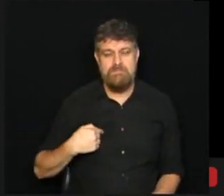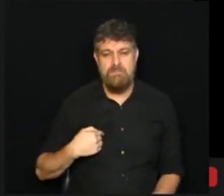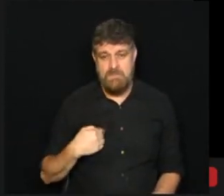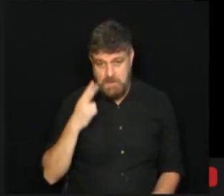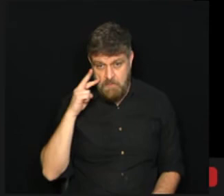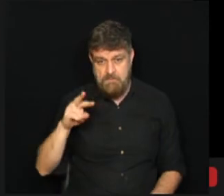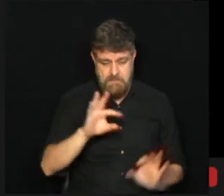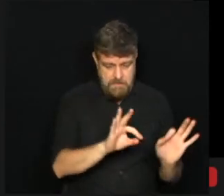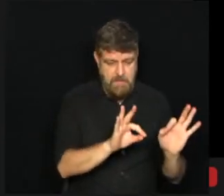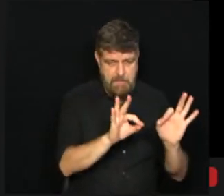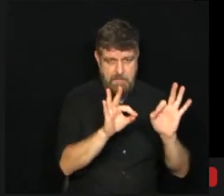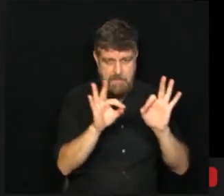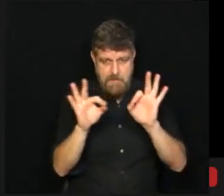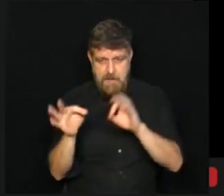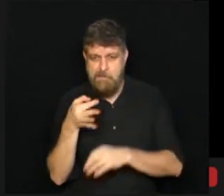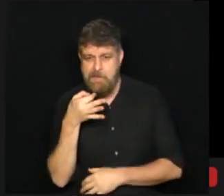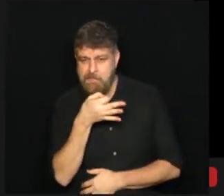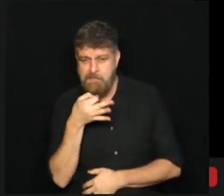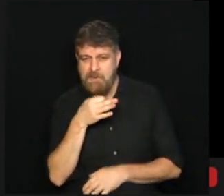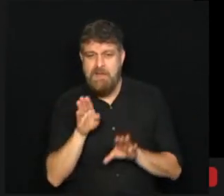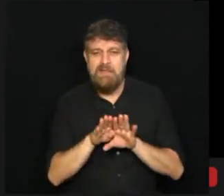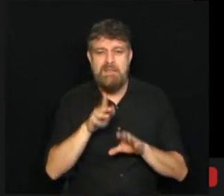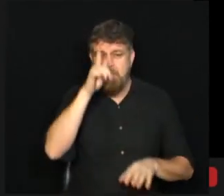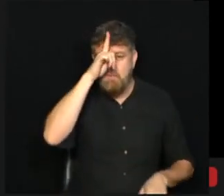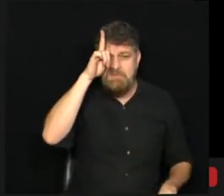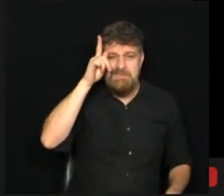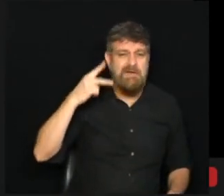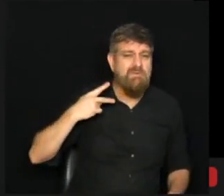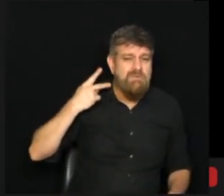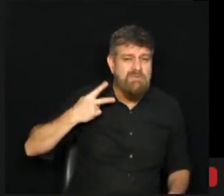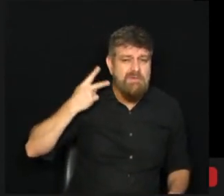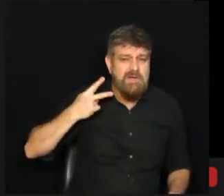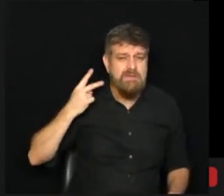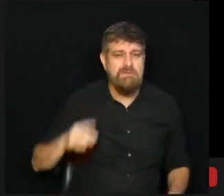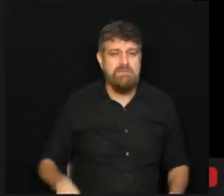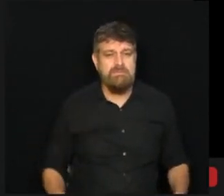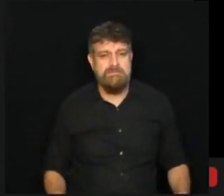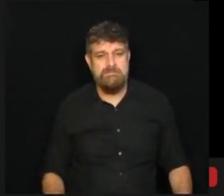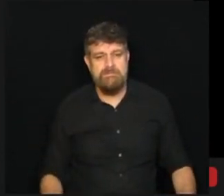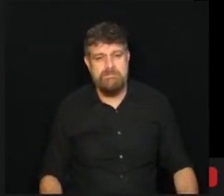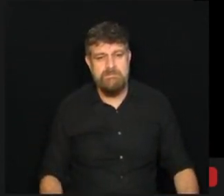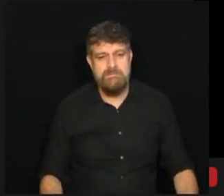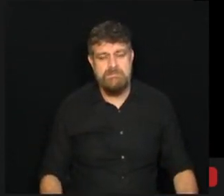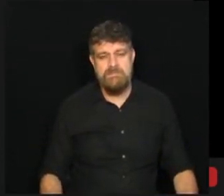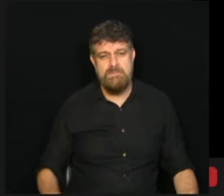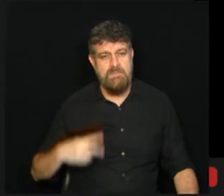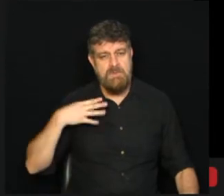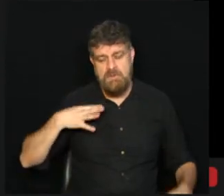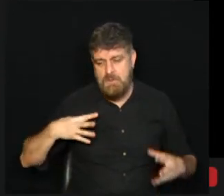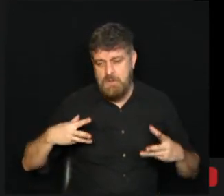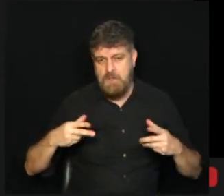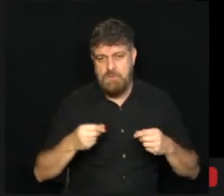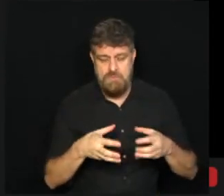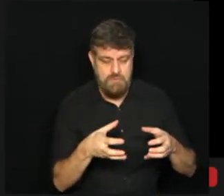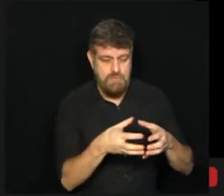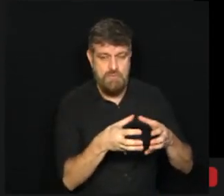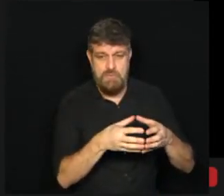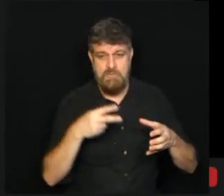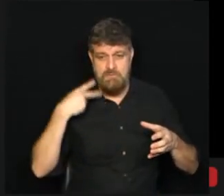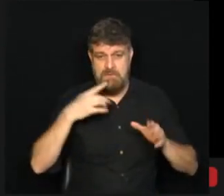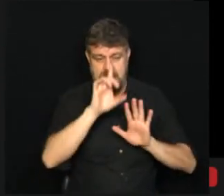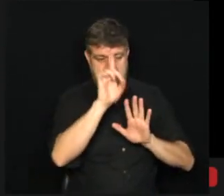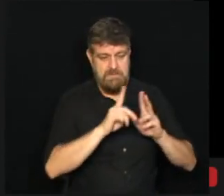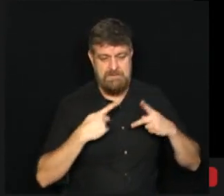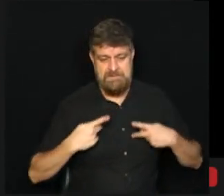falando. Também parece que o Gustavo Peta também, nosso vereador. E os demais vereadores que integram essa comissão, me desculpe